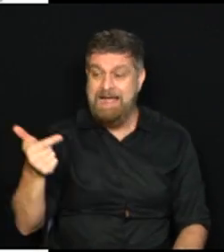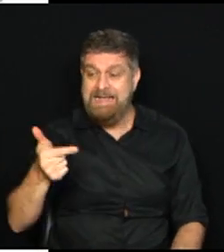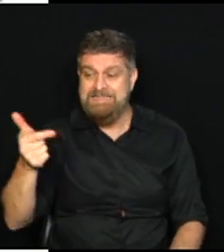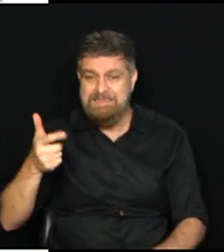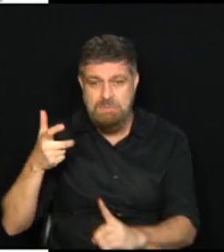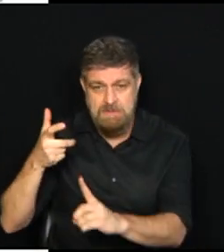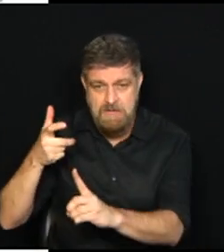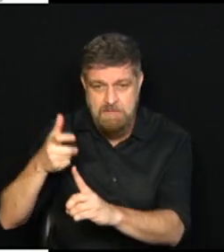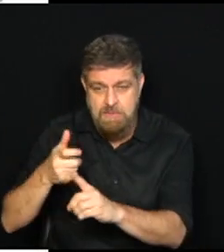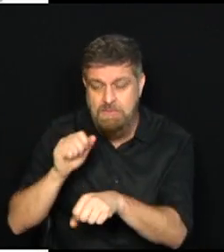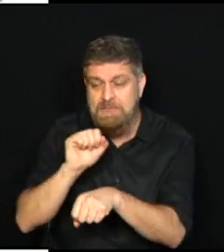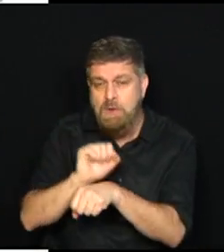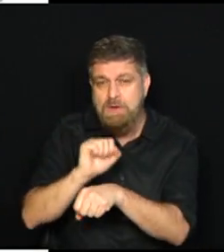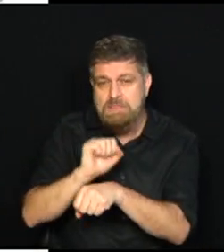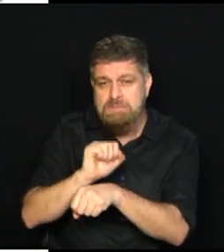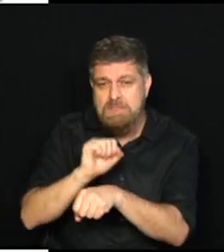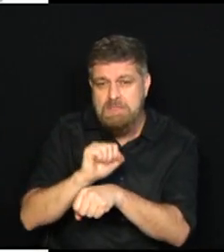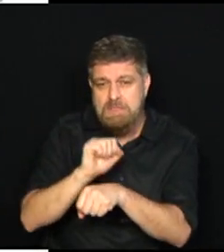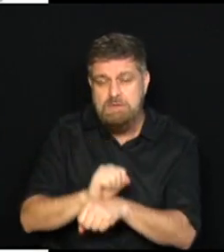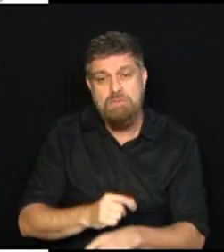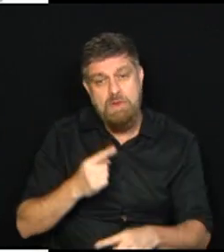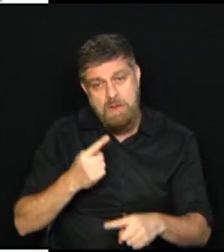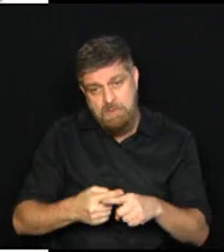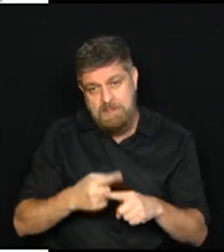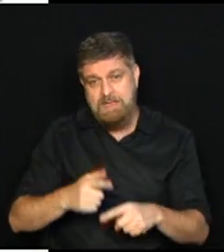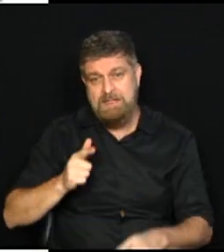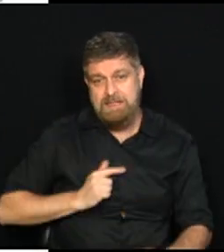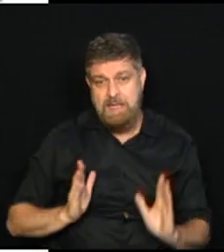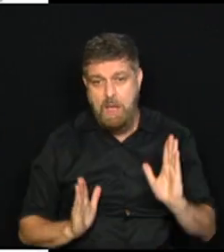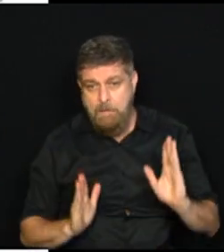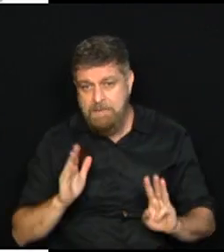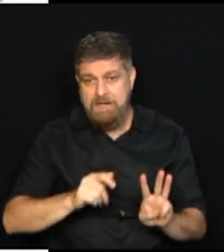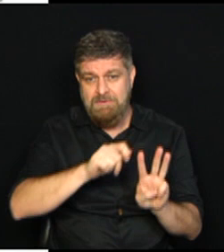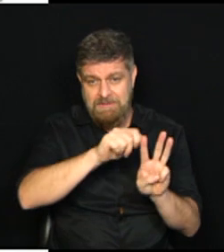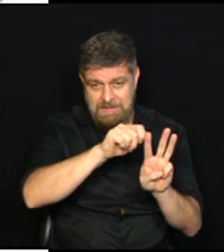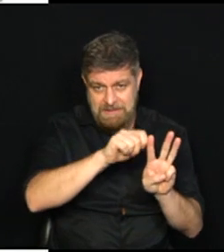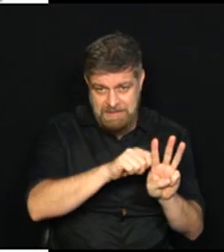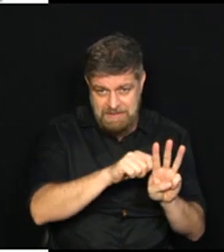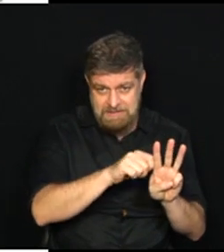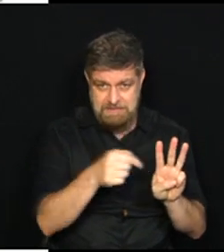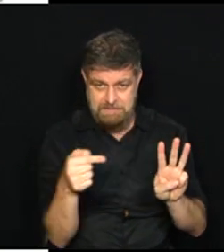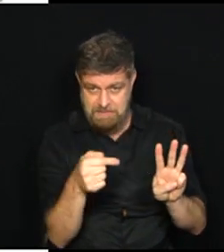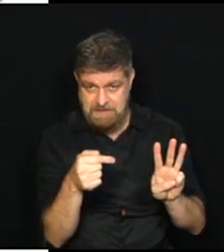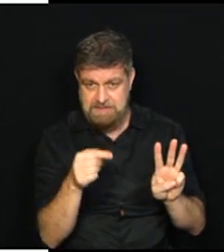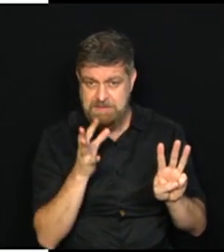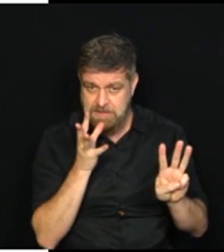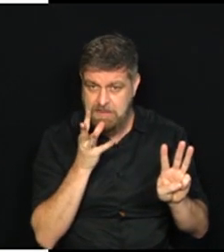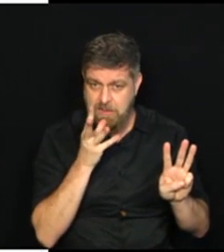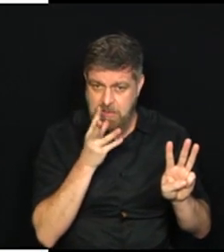que estão aguardando é justamente porque são vacinas com aprazamento maior.